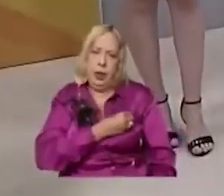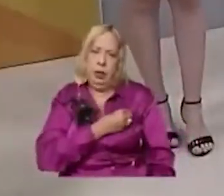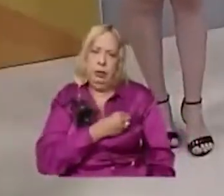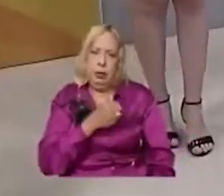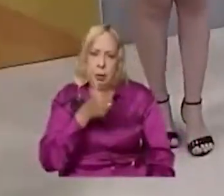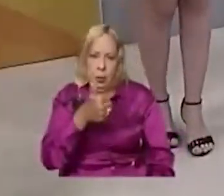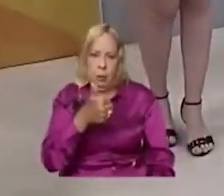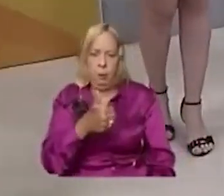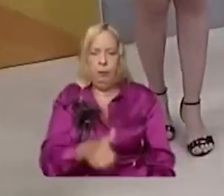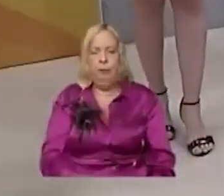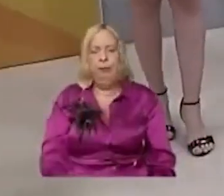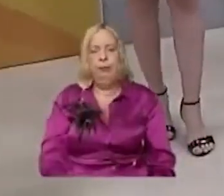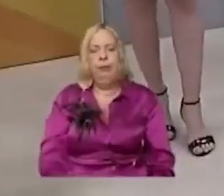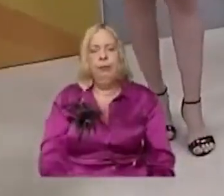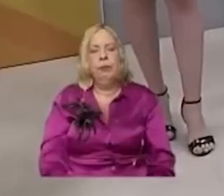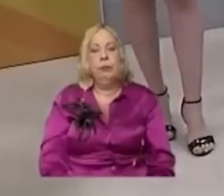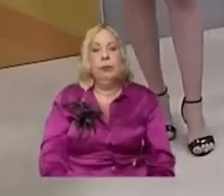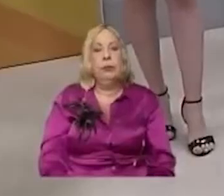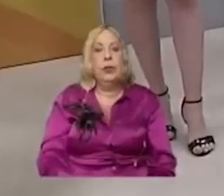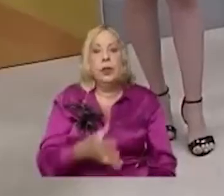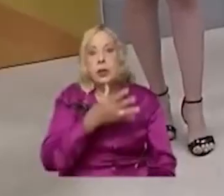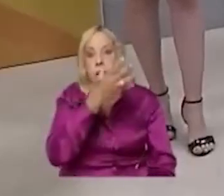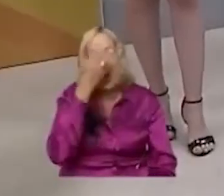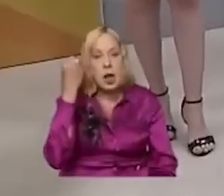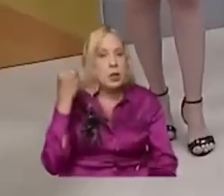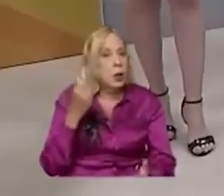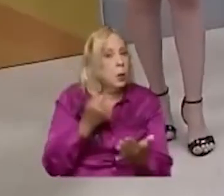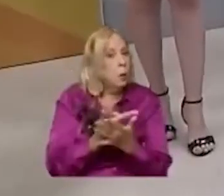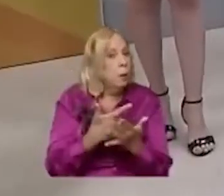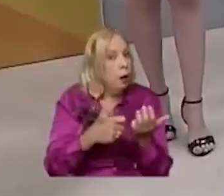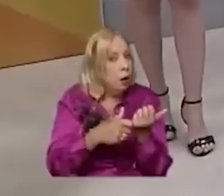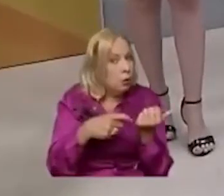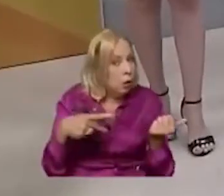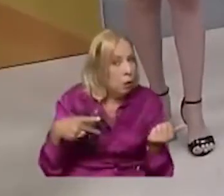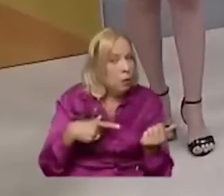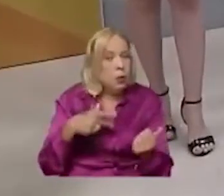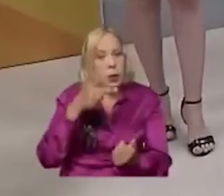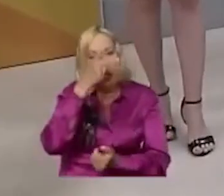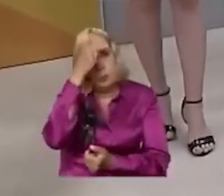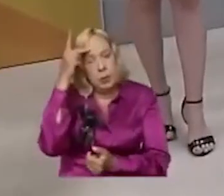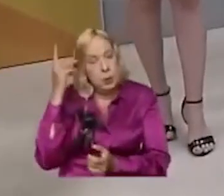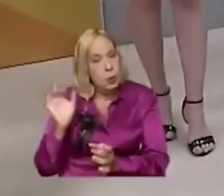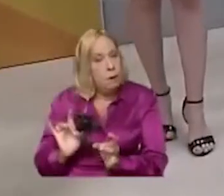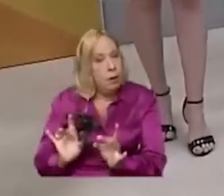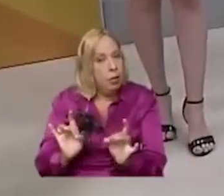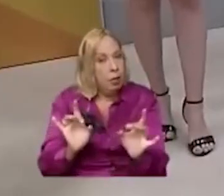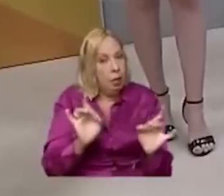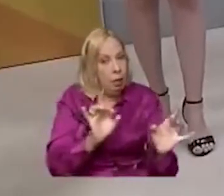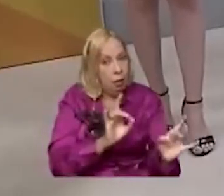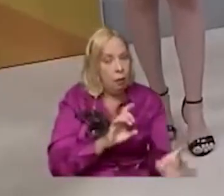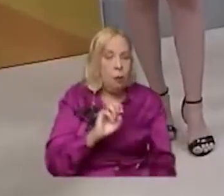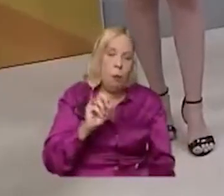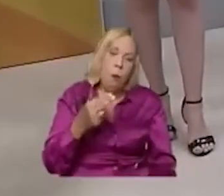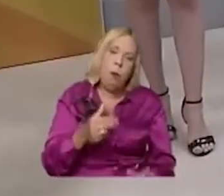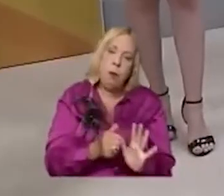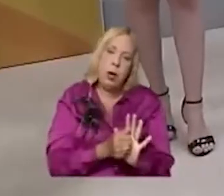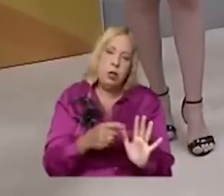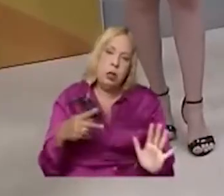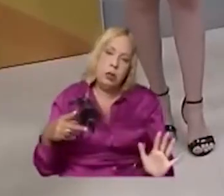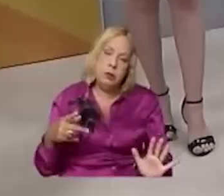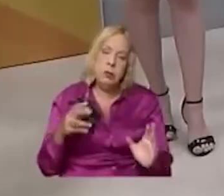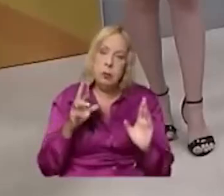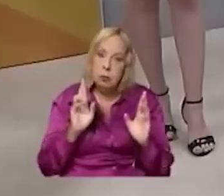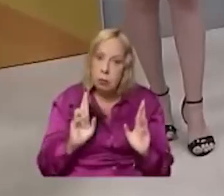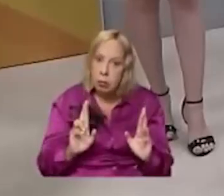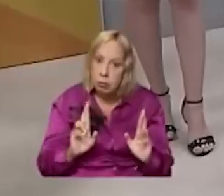Vamos aqui, ó. Não esqueça de aproveitar e garantir o Caju Cap com os nossos promotores ou pelo aplicativo. Você concorre a super prêmios, tá bom?